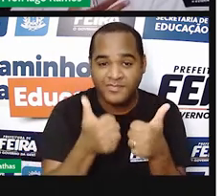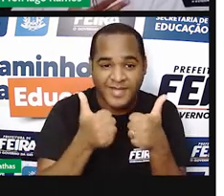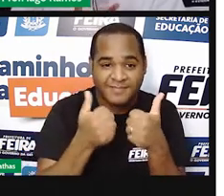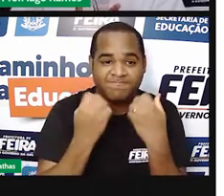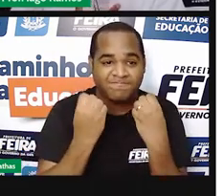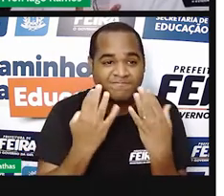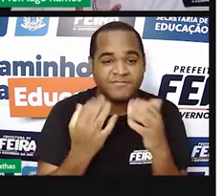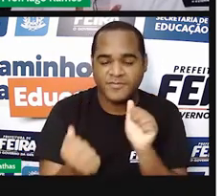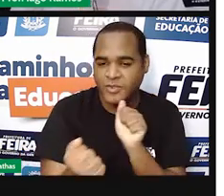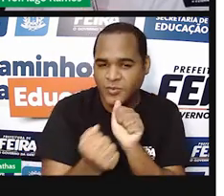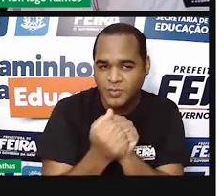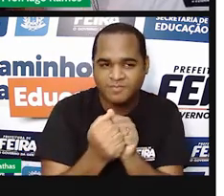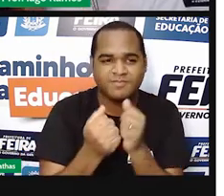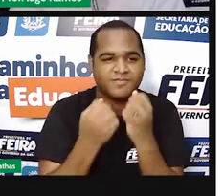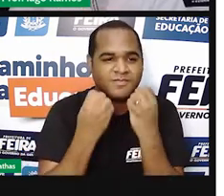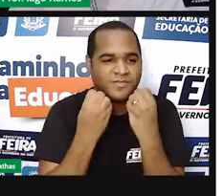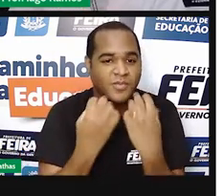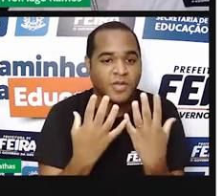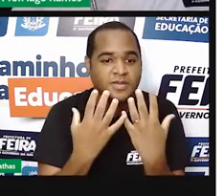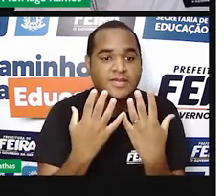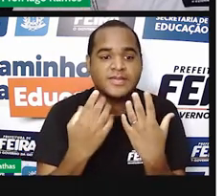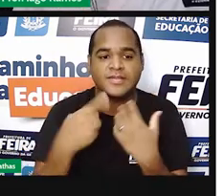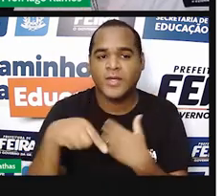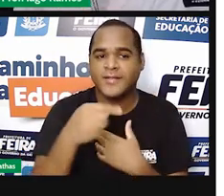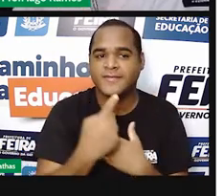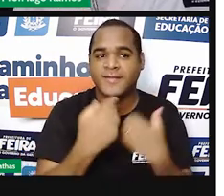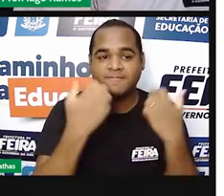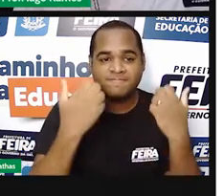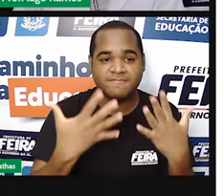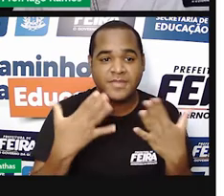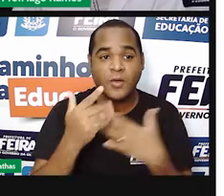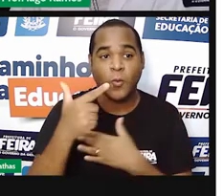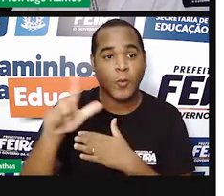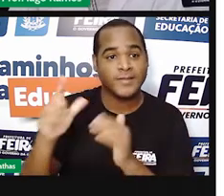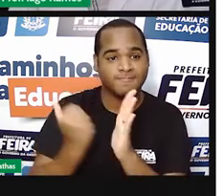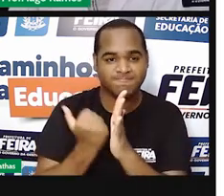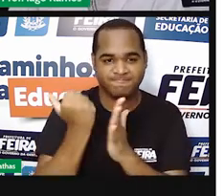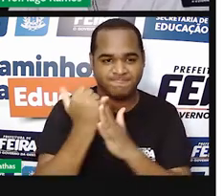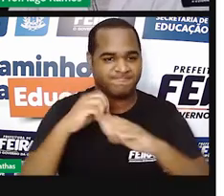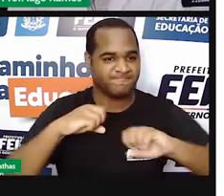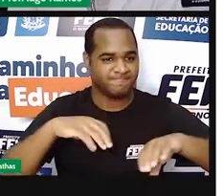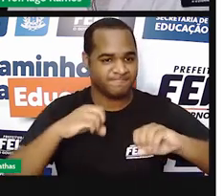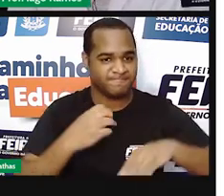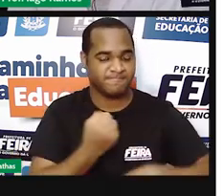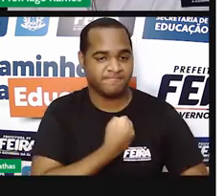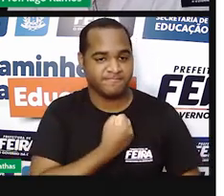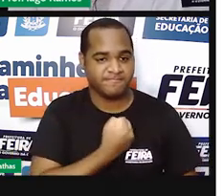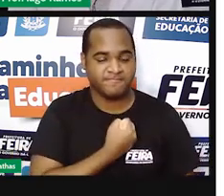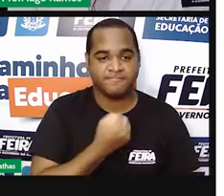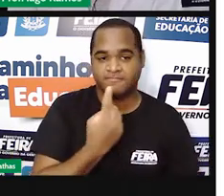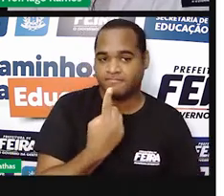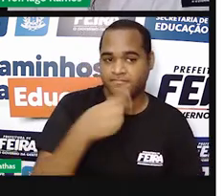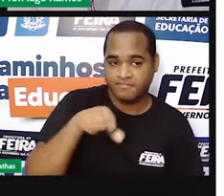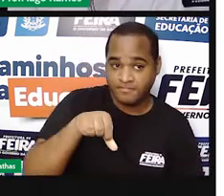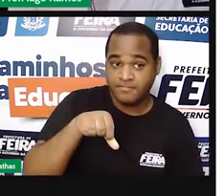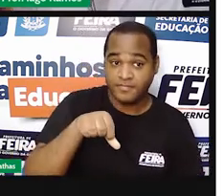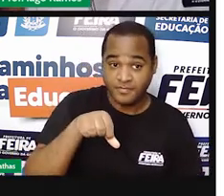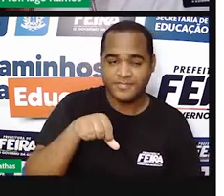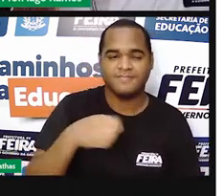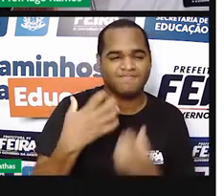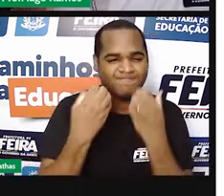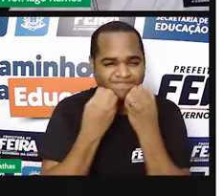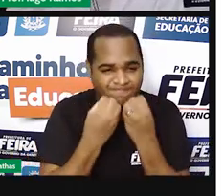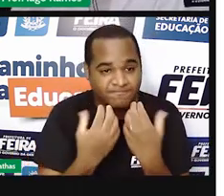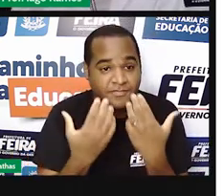Tudo bem comigo vamos a mais uma de nossas aulas essa é a aula de número 19